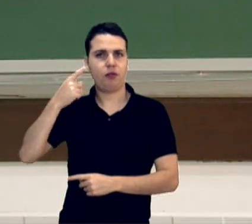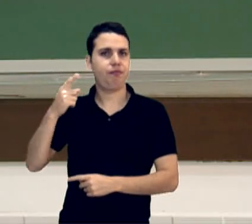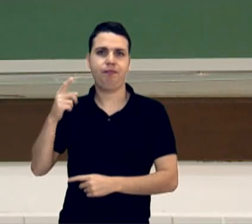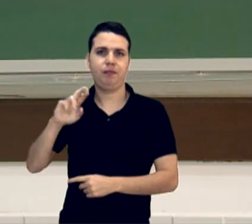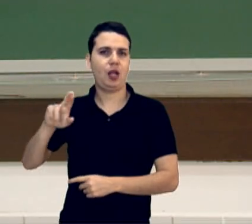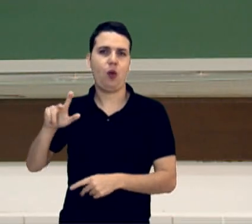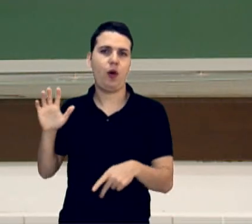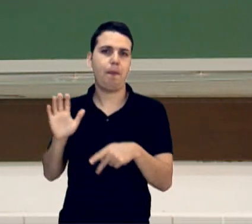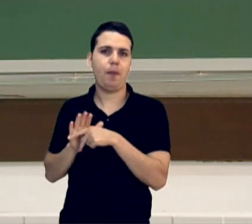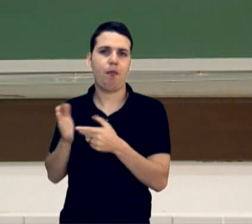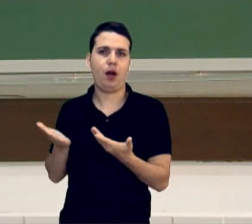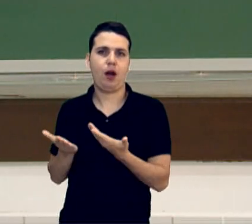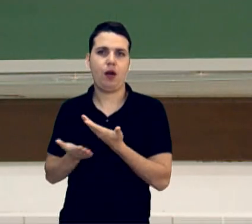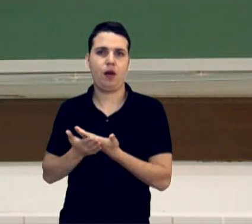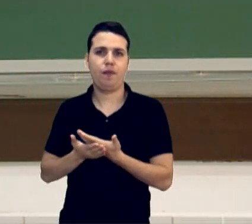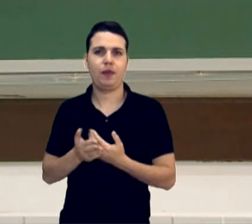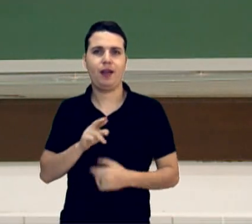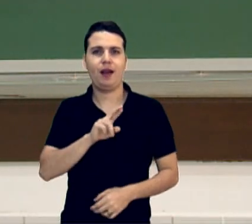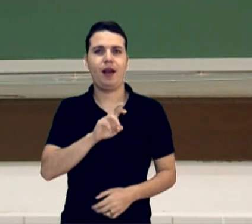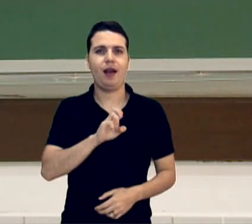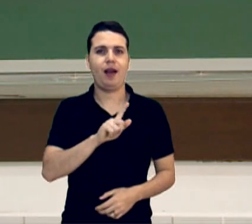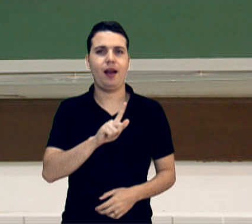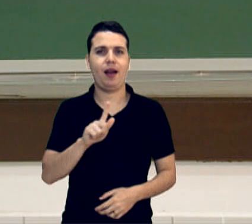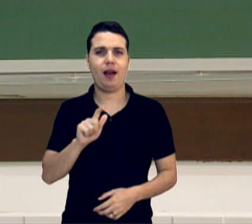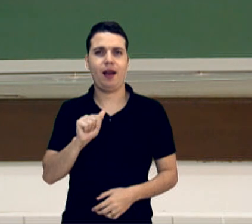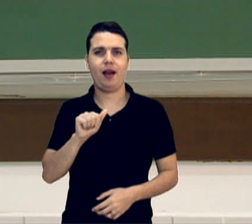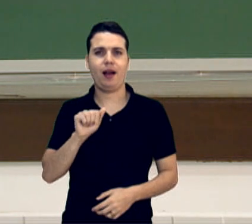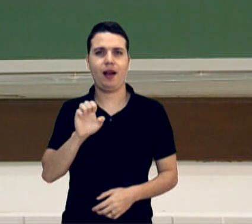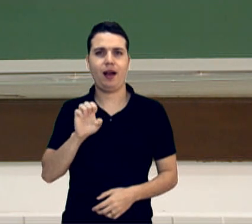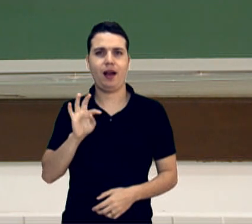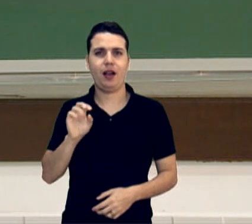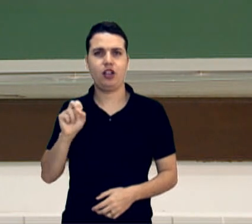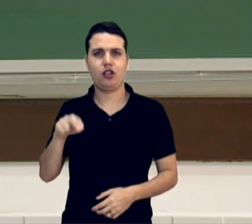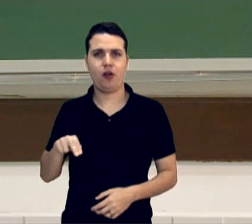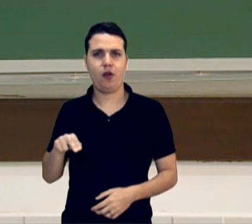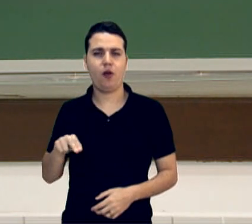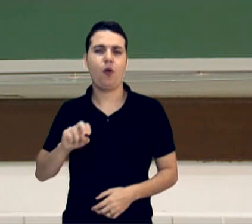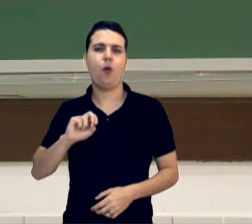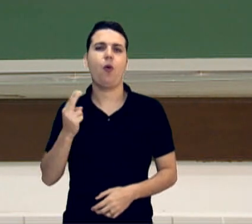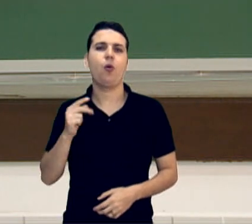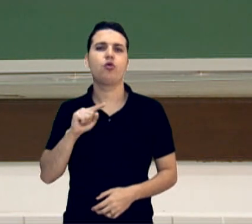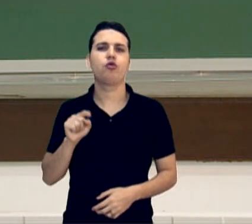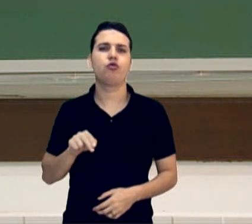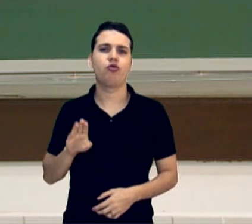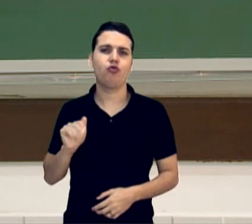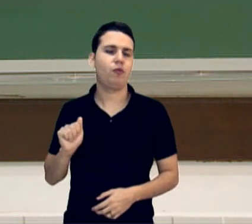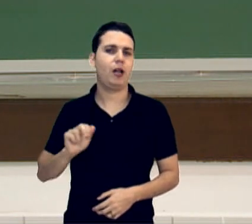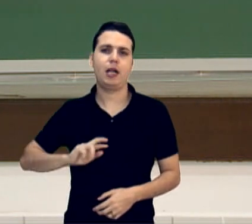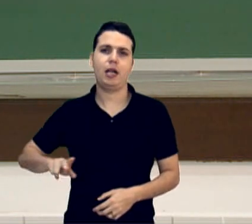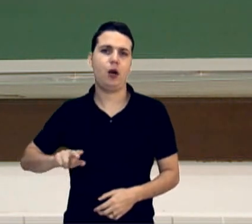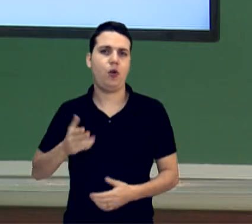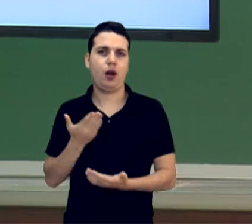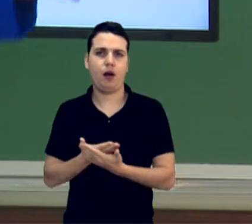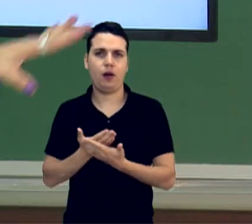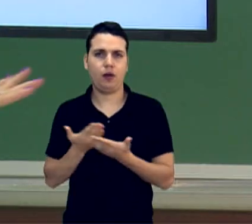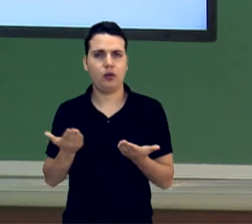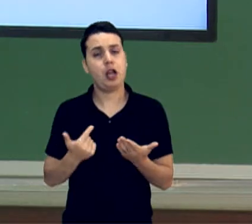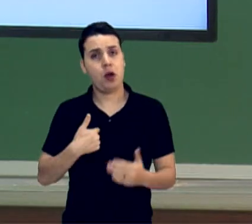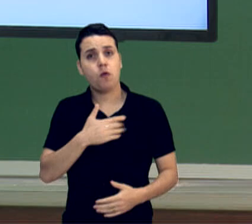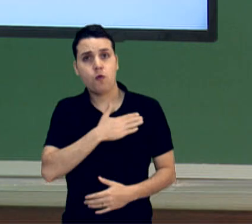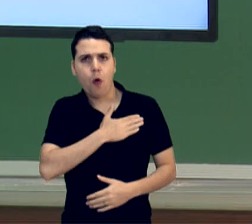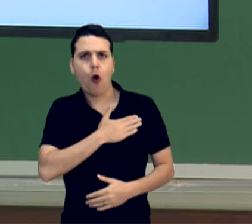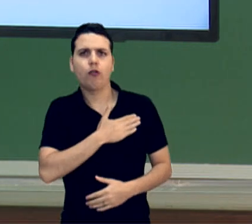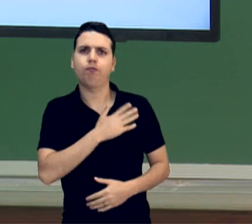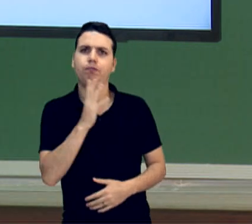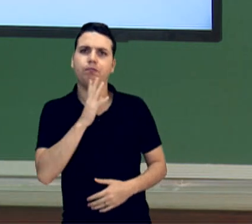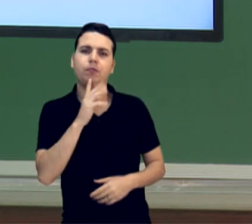zumba, esses ritmos reggaeton, que são muito empolgantes, eu particularmente adoro, não fazem parte da aula de